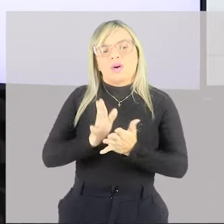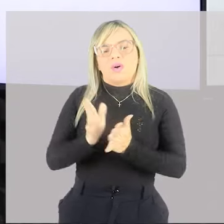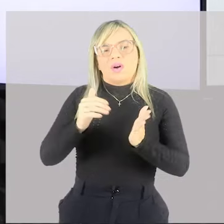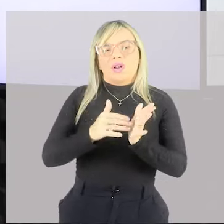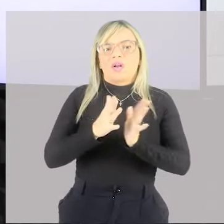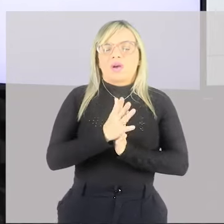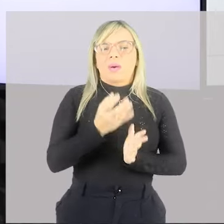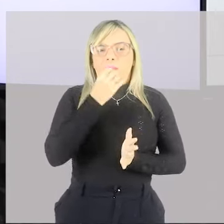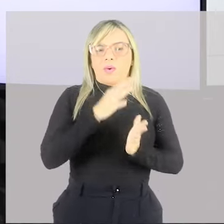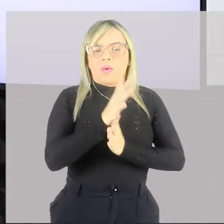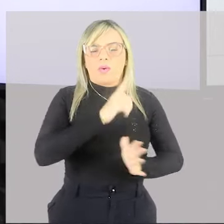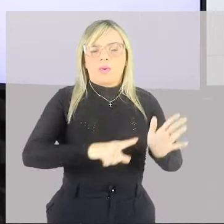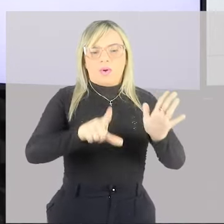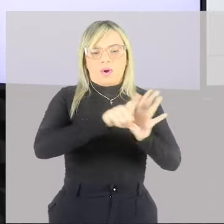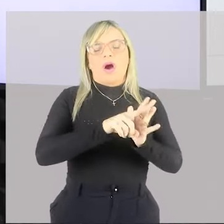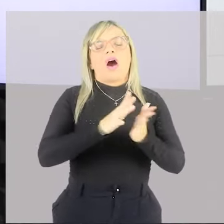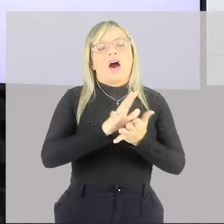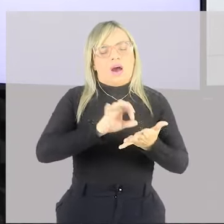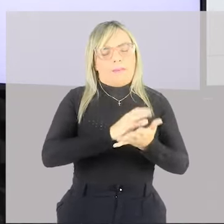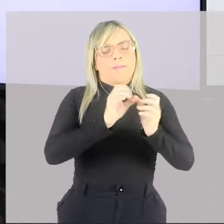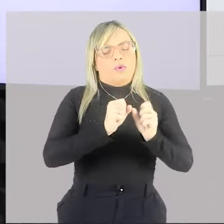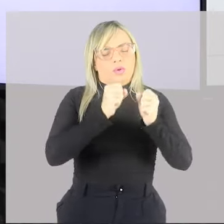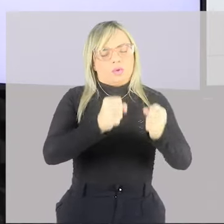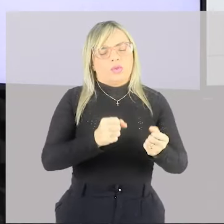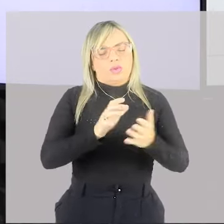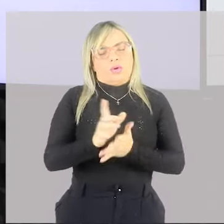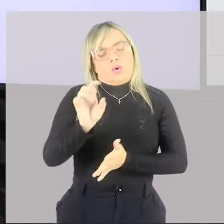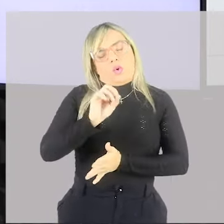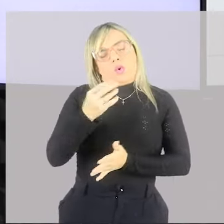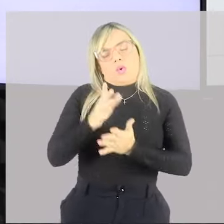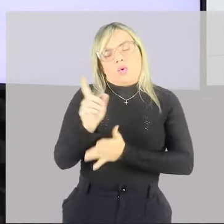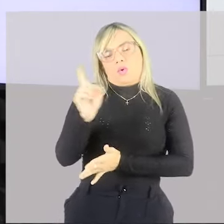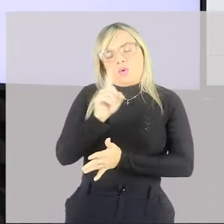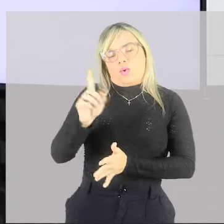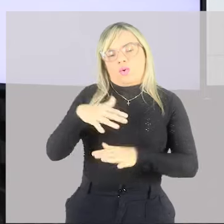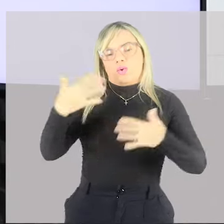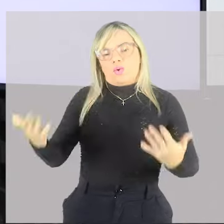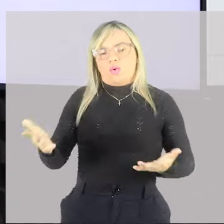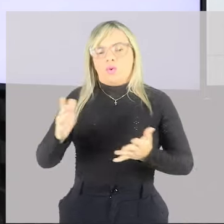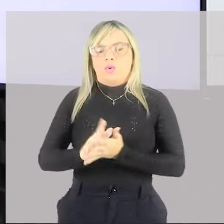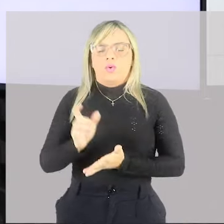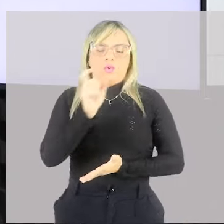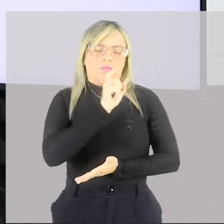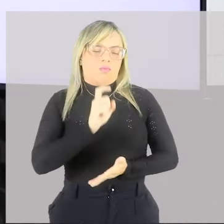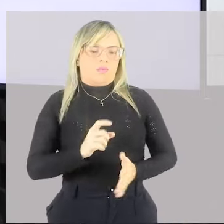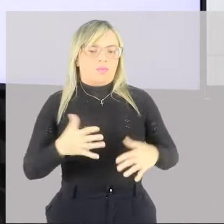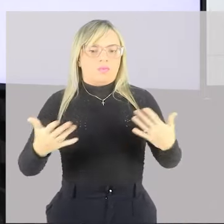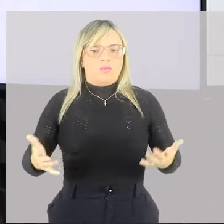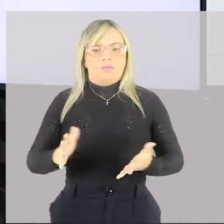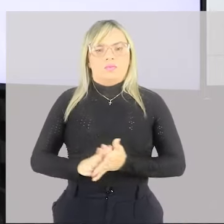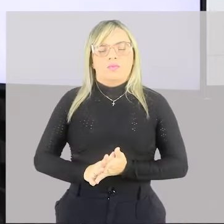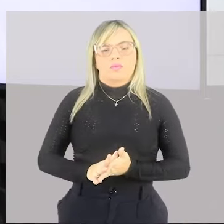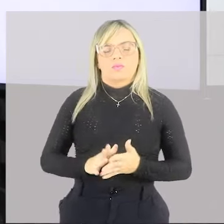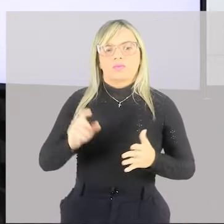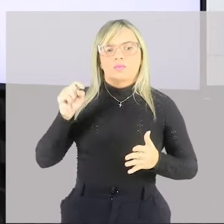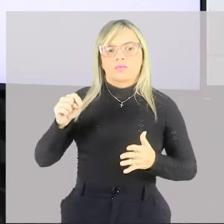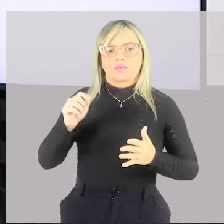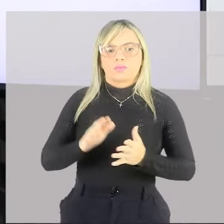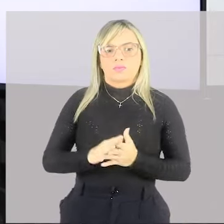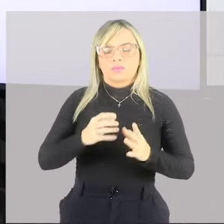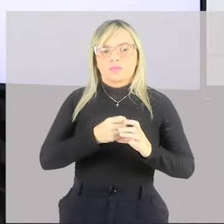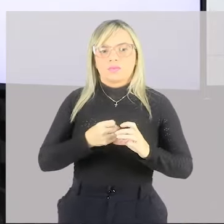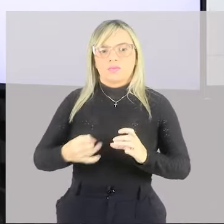isso é legal porque a pessoa autorizou até onde não é um nome dessa um um desses nomes Ah que a gente fica nessa